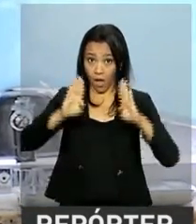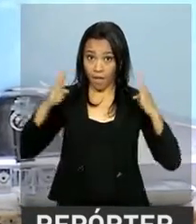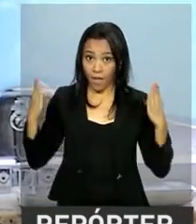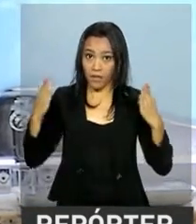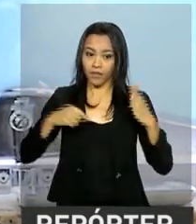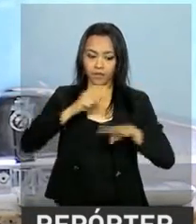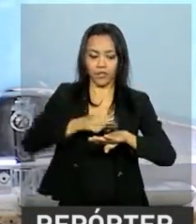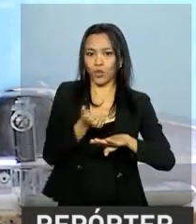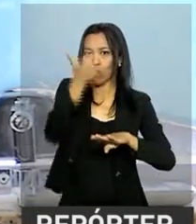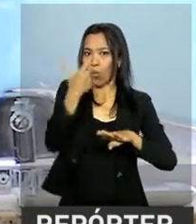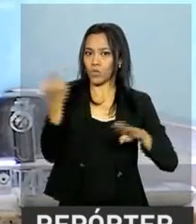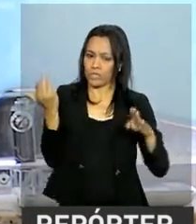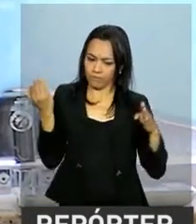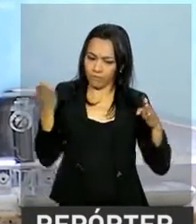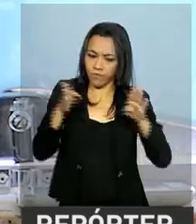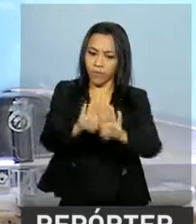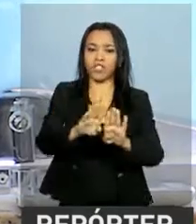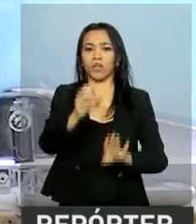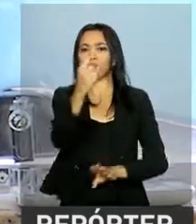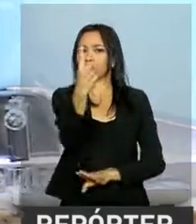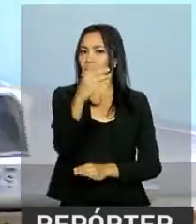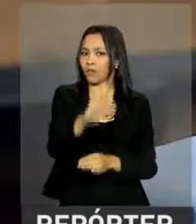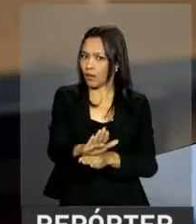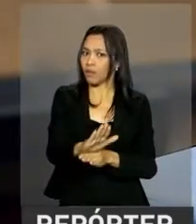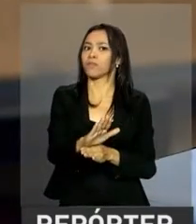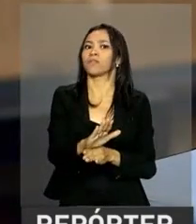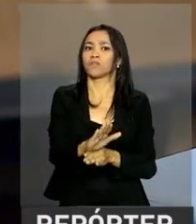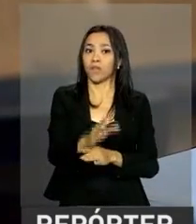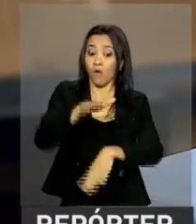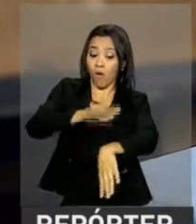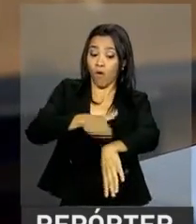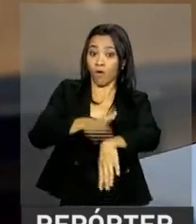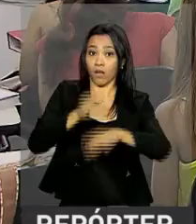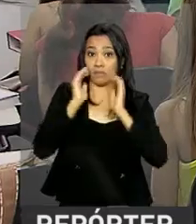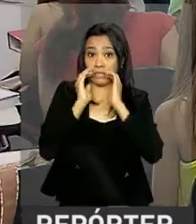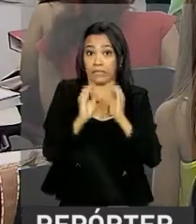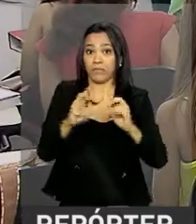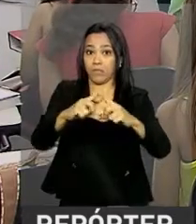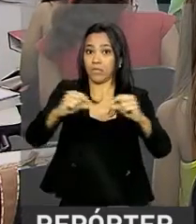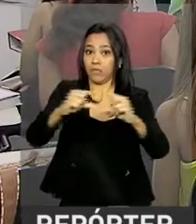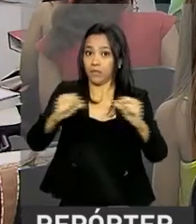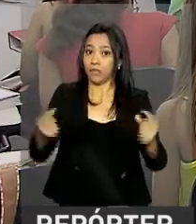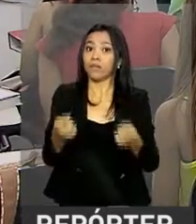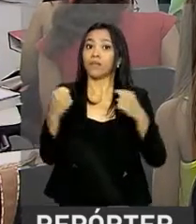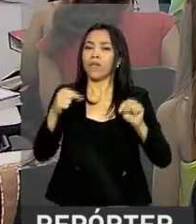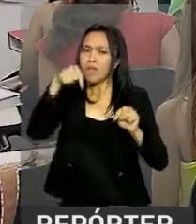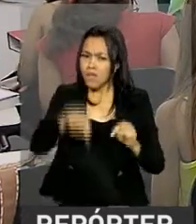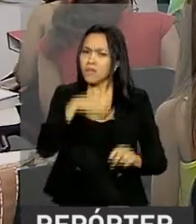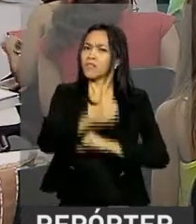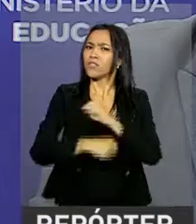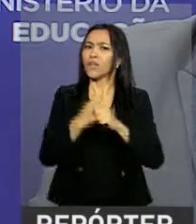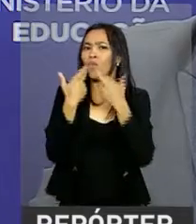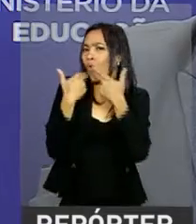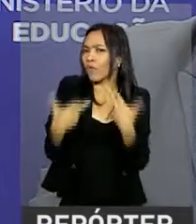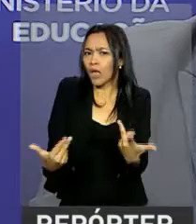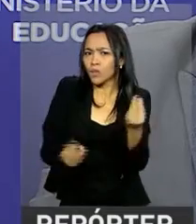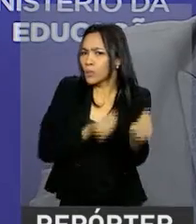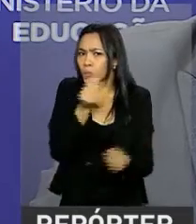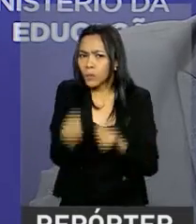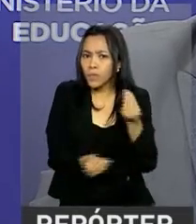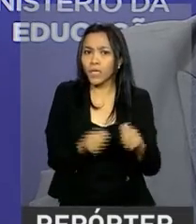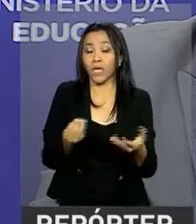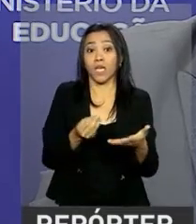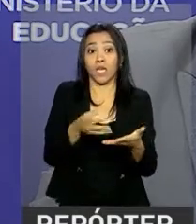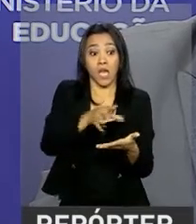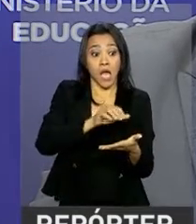ao meio dia e fechados à uma hora da tarde no horário de brasília e neste ano vai ter uma novidade a coleta de